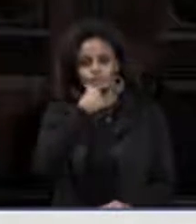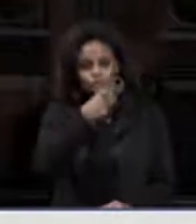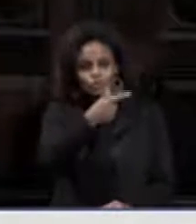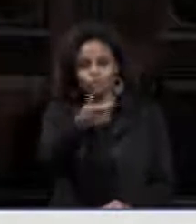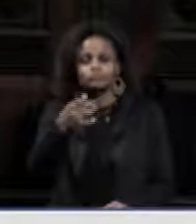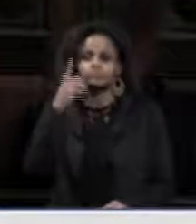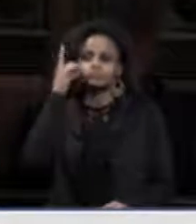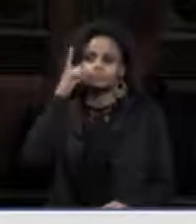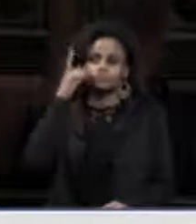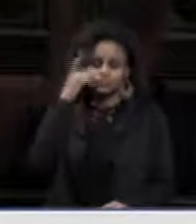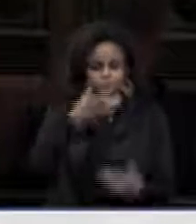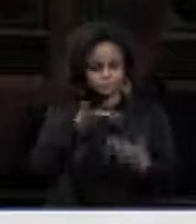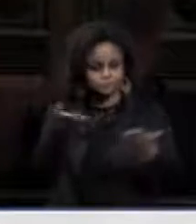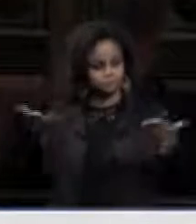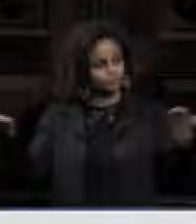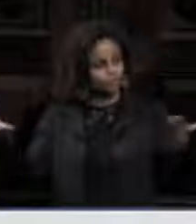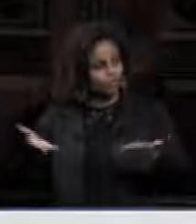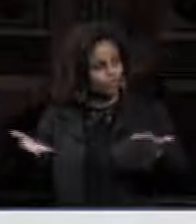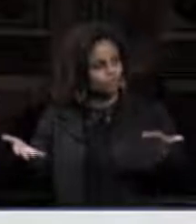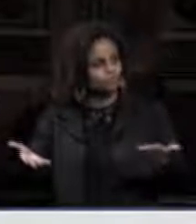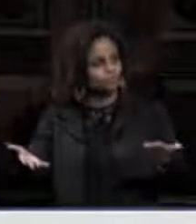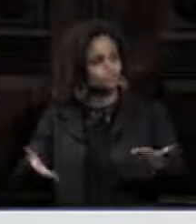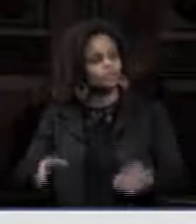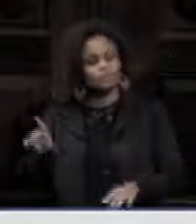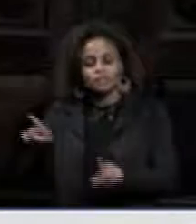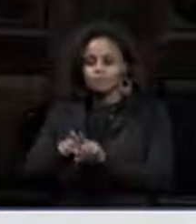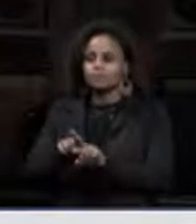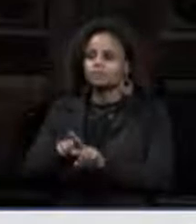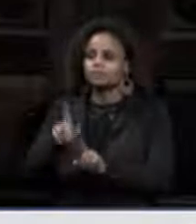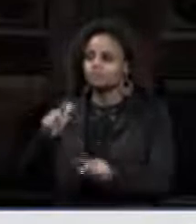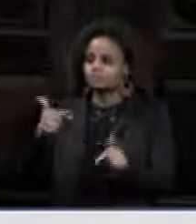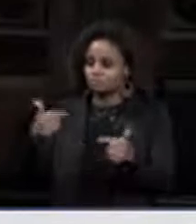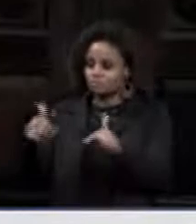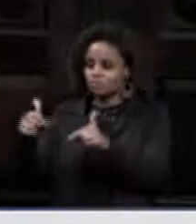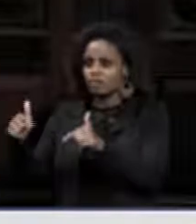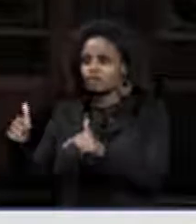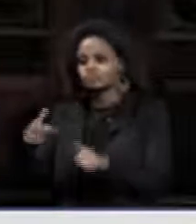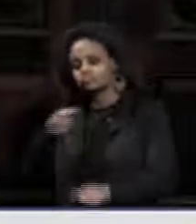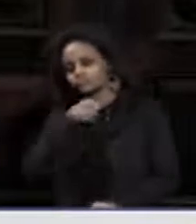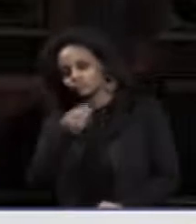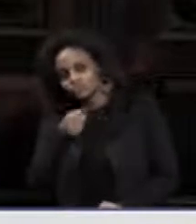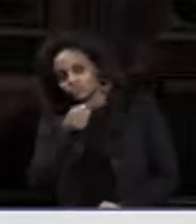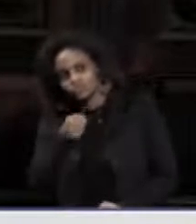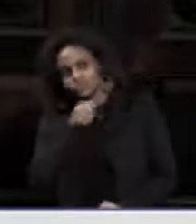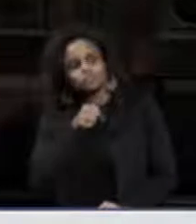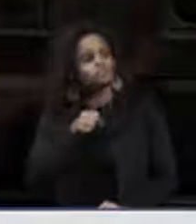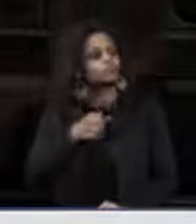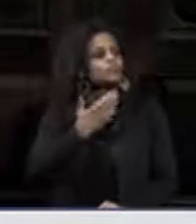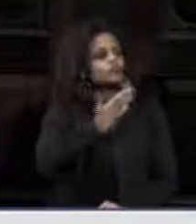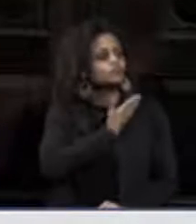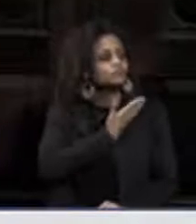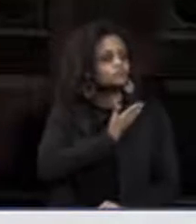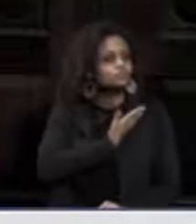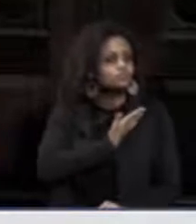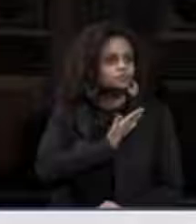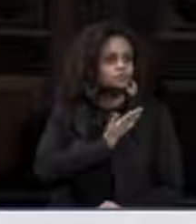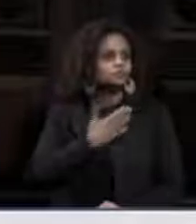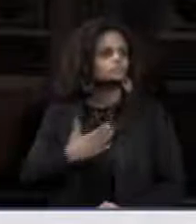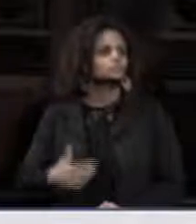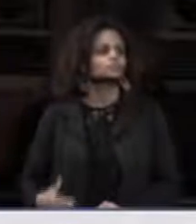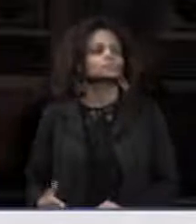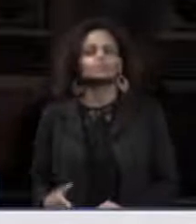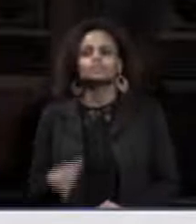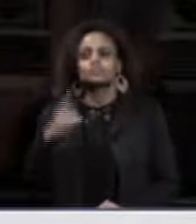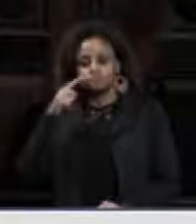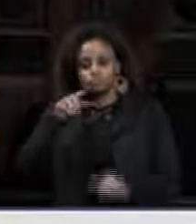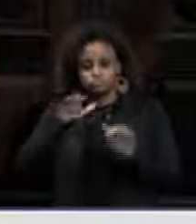senhores deputados presentes, funcionários, imprensa, companheiros e companheiras que ocupam as dependências da